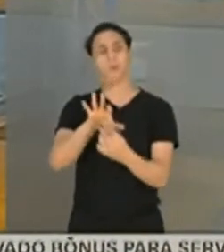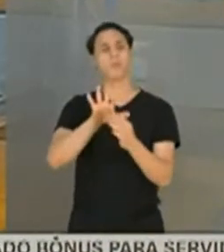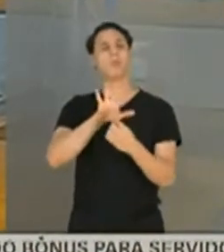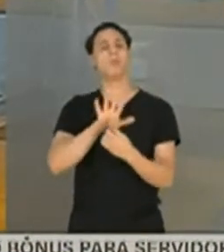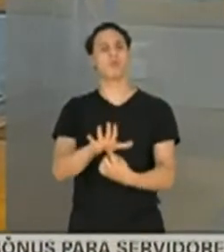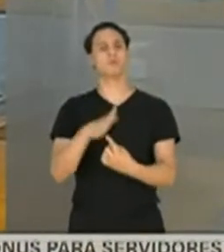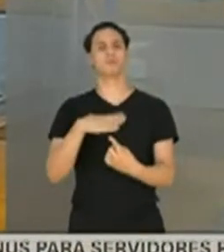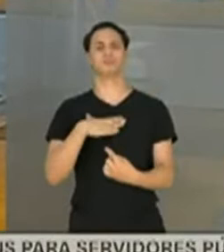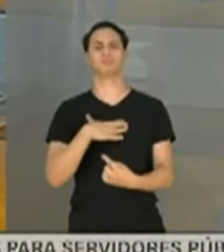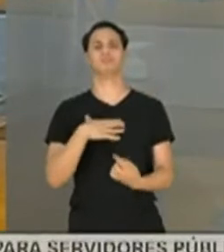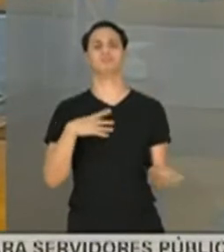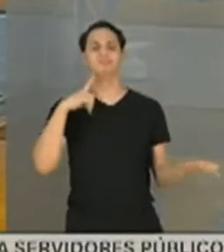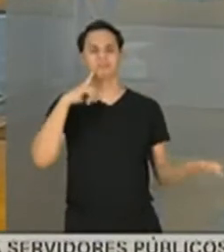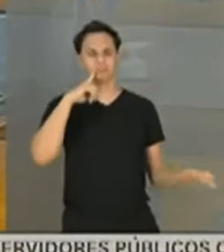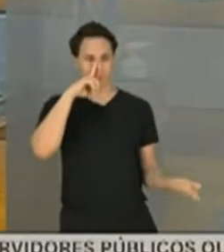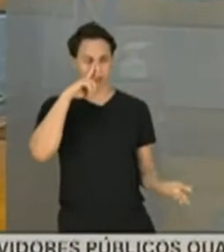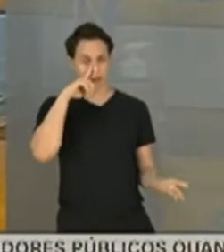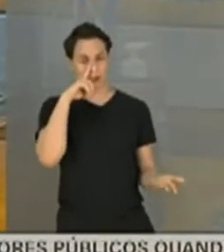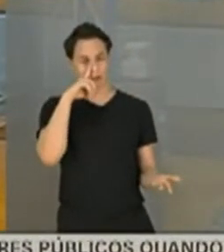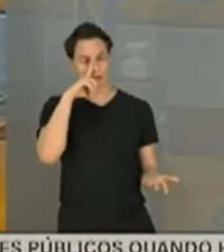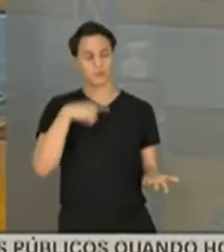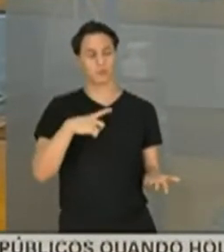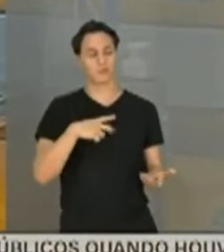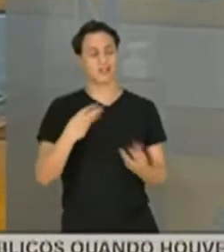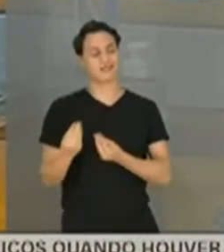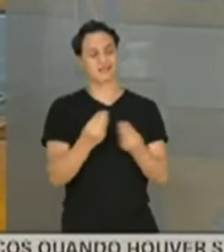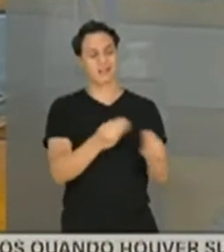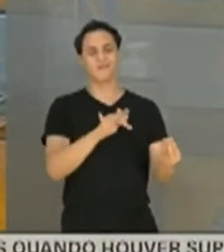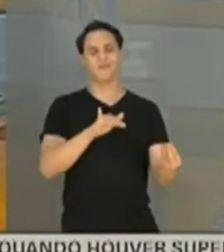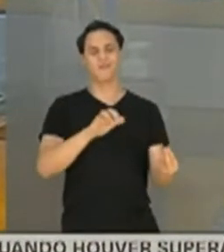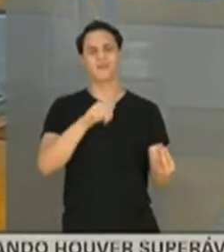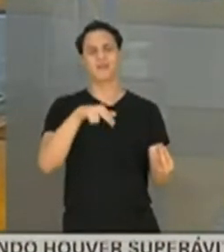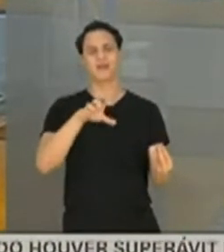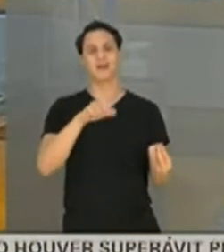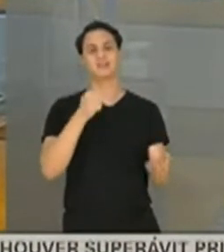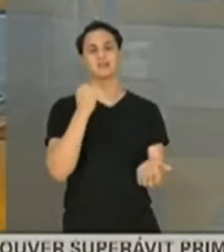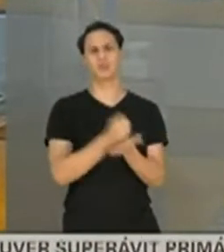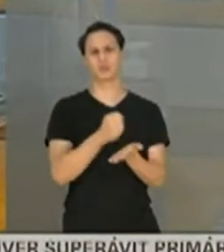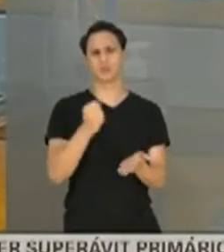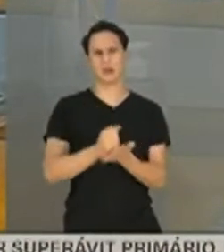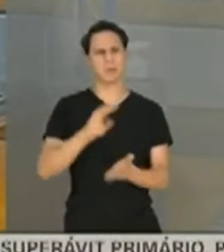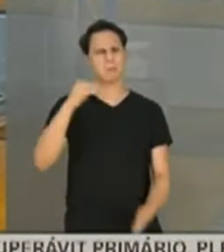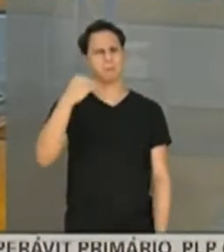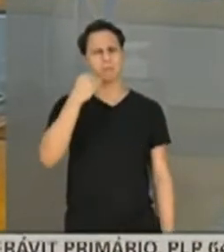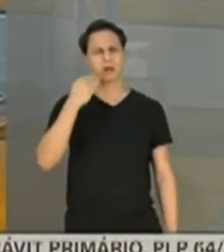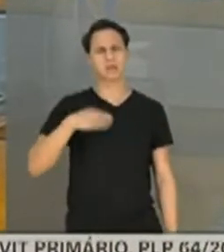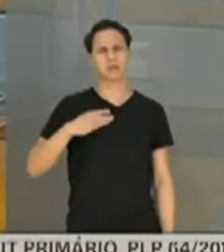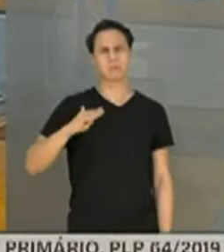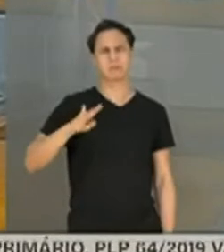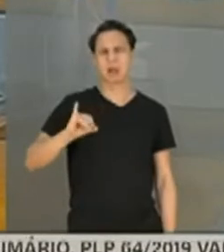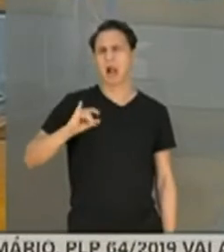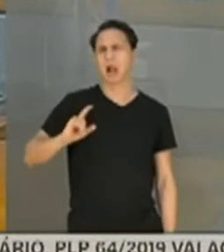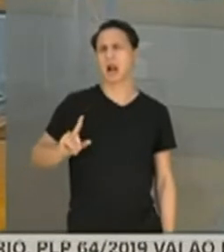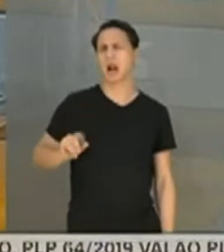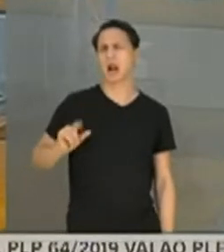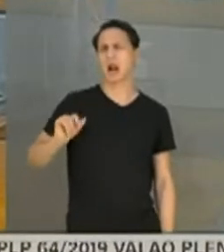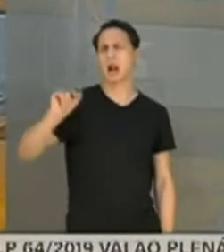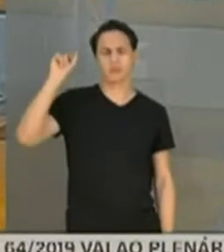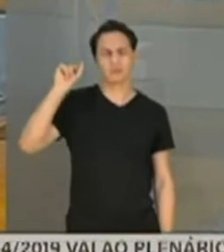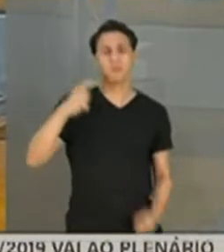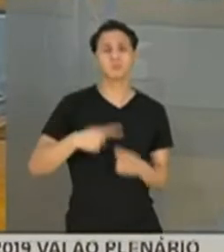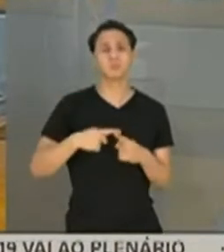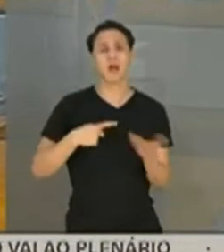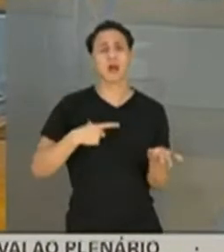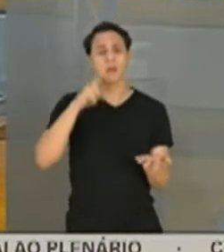na emissão da carta de fiança nesse contrato bilionário? Por que correr esse